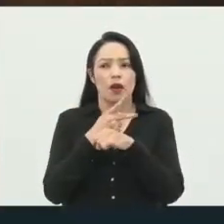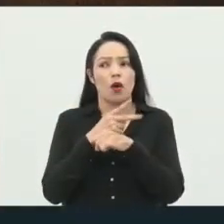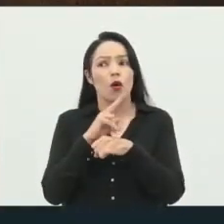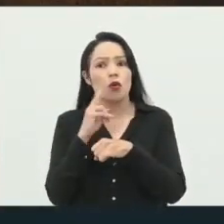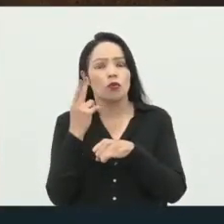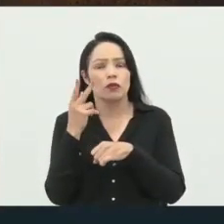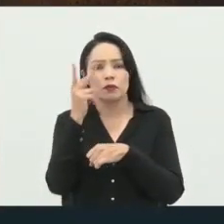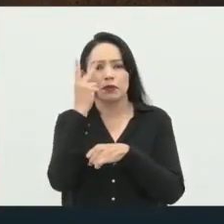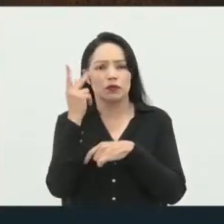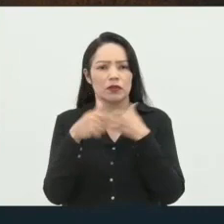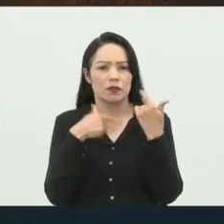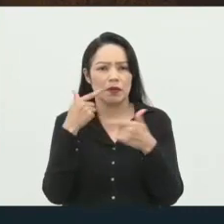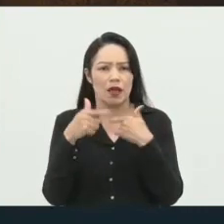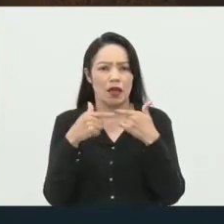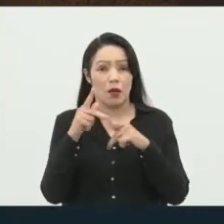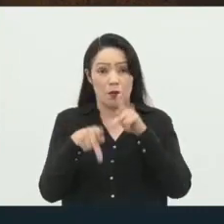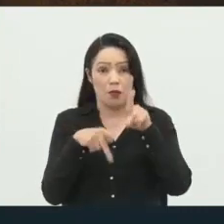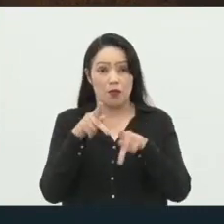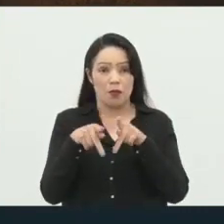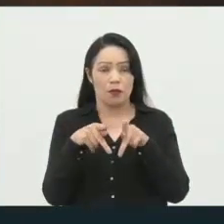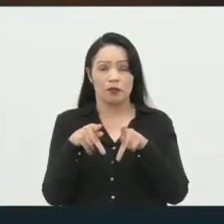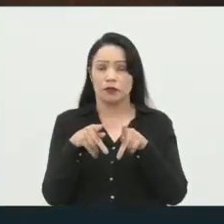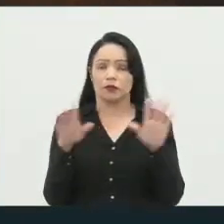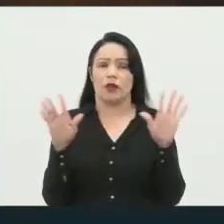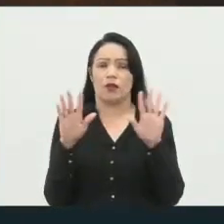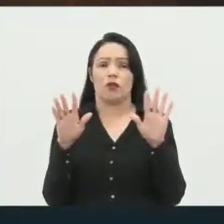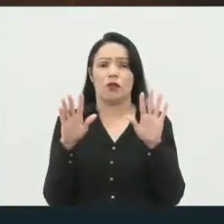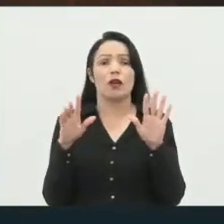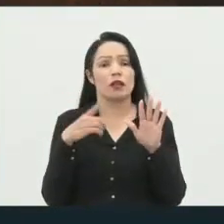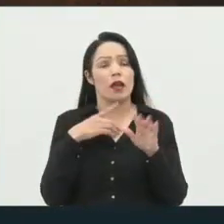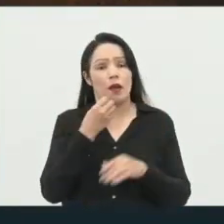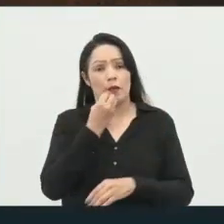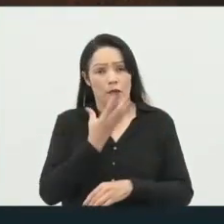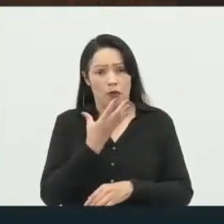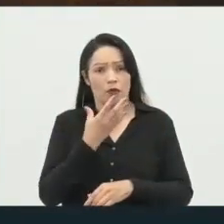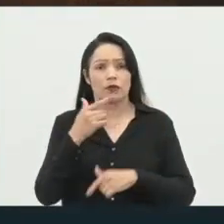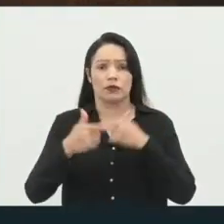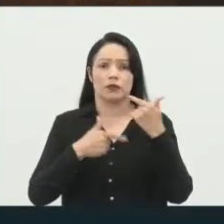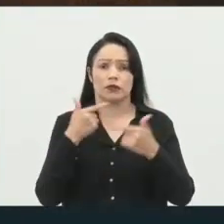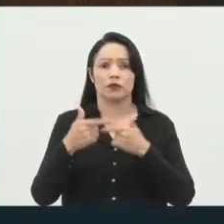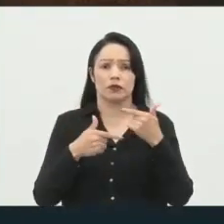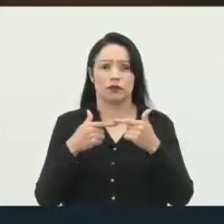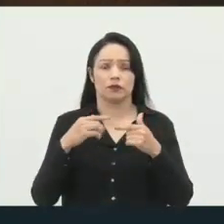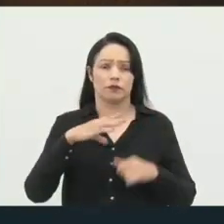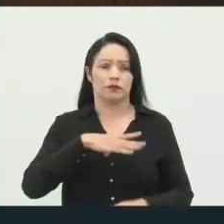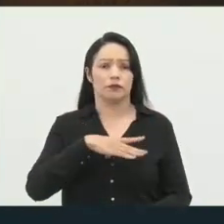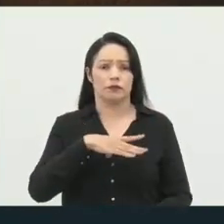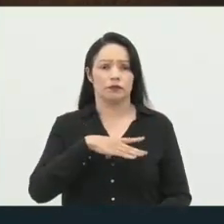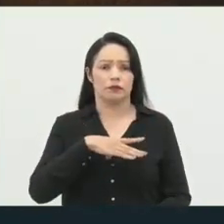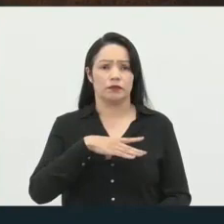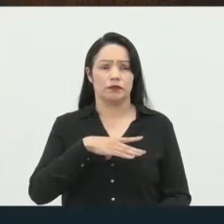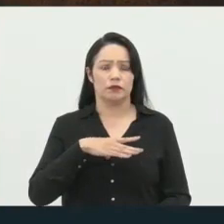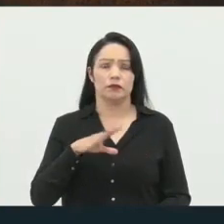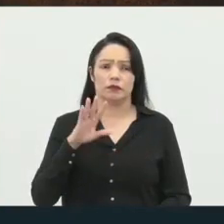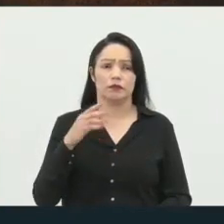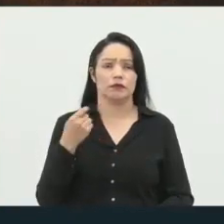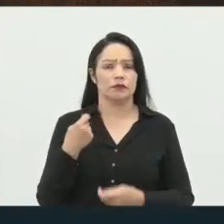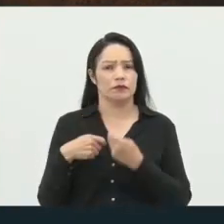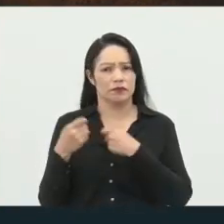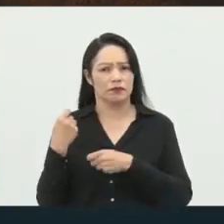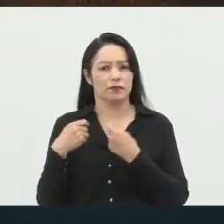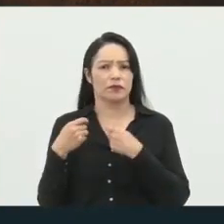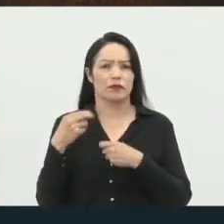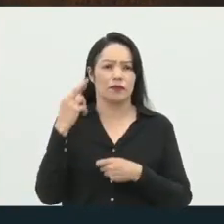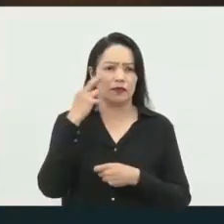público não a gente tem bom servidores públicos assim na cidade né mas é administrar é fiscalizar